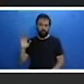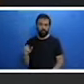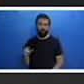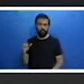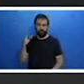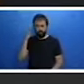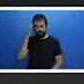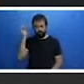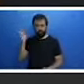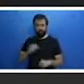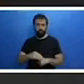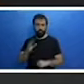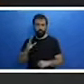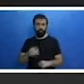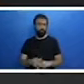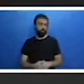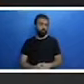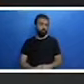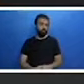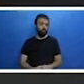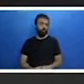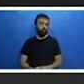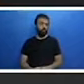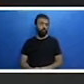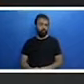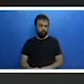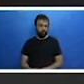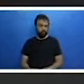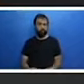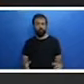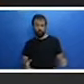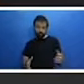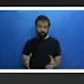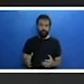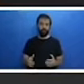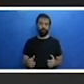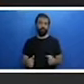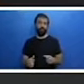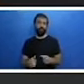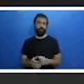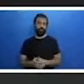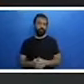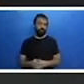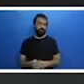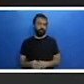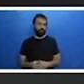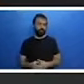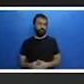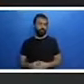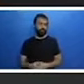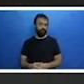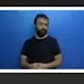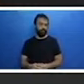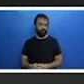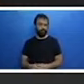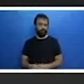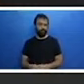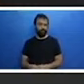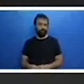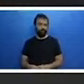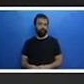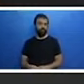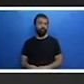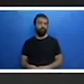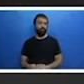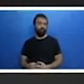tudo mais faz com ela com a outra fica mais difícil né vamos ver ó já foi mais difícil viu que eu enviei a força ela deu um